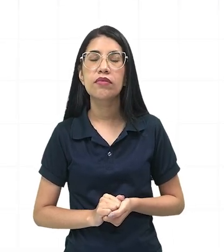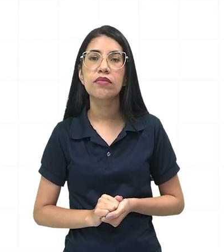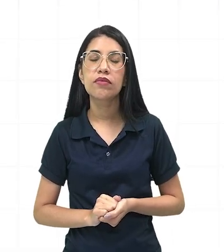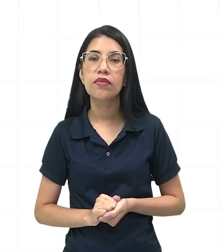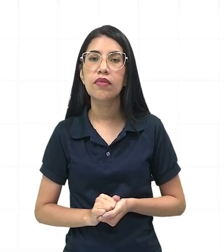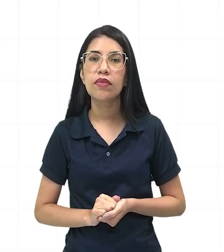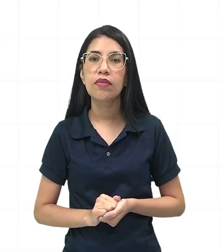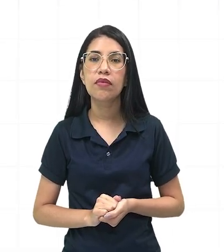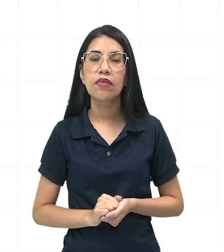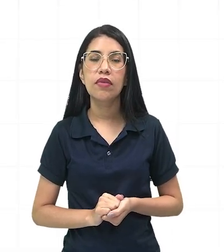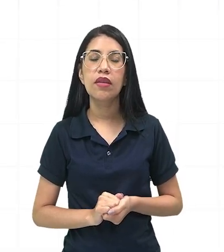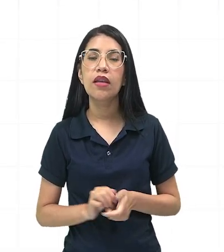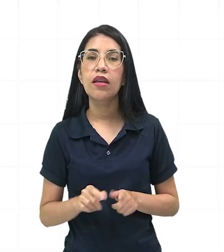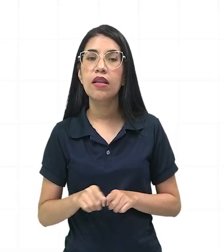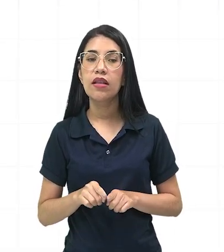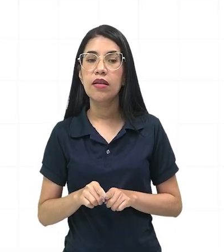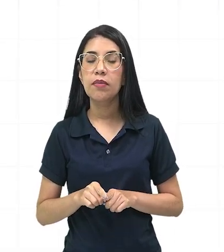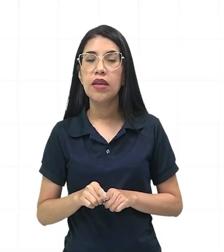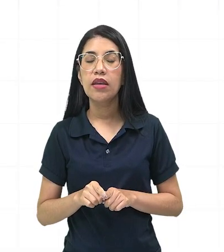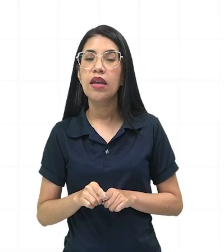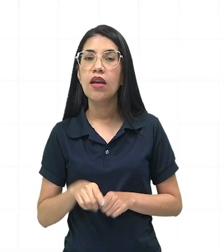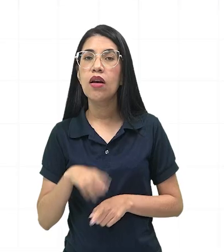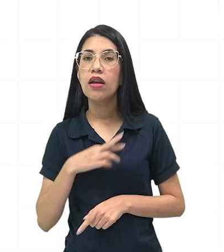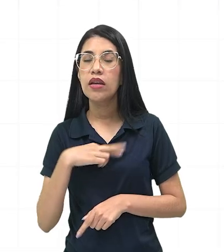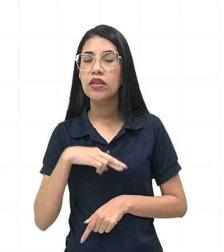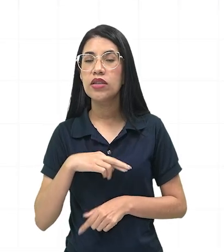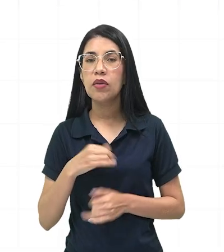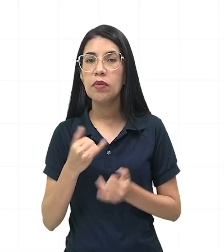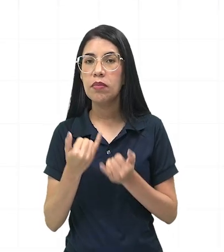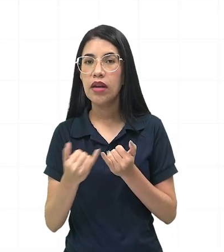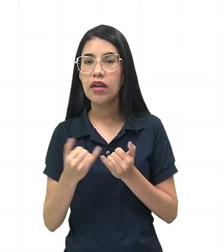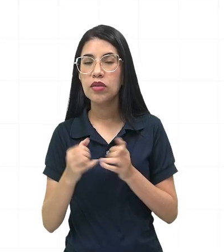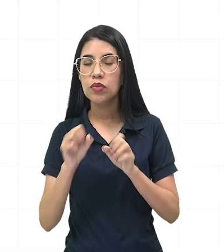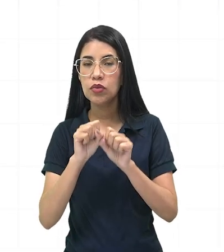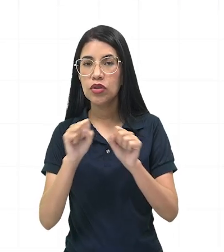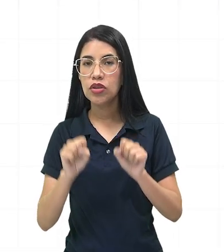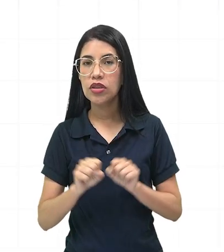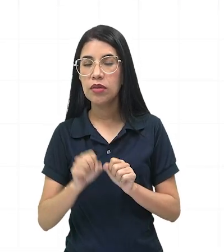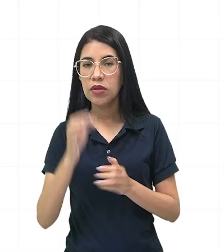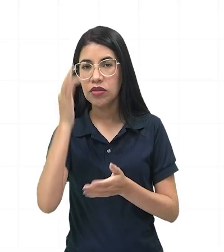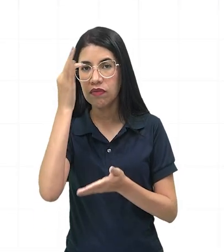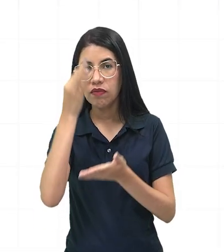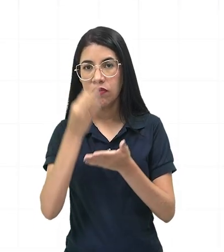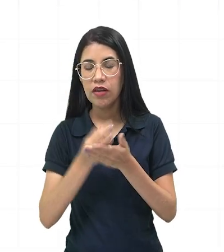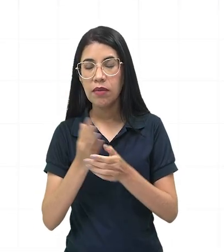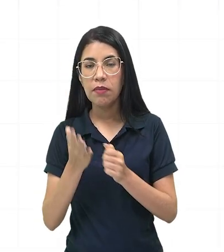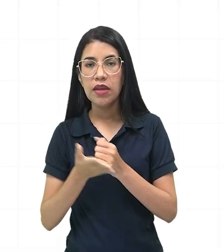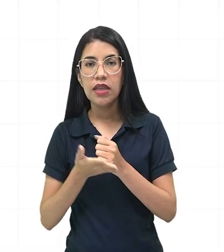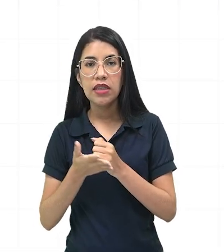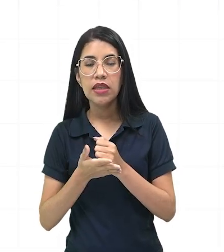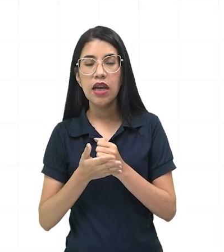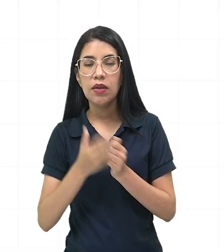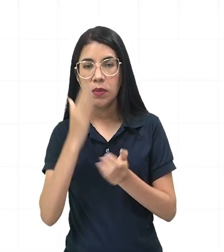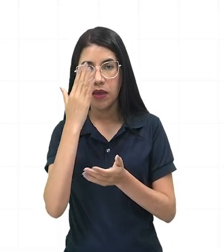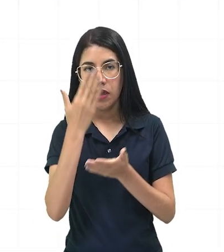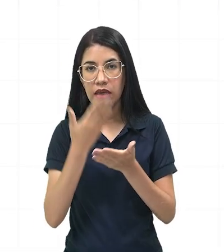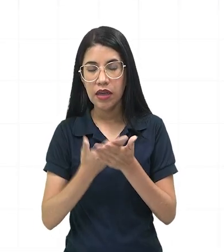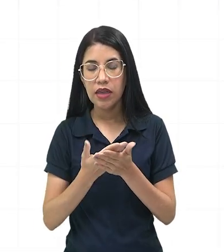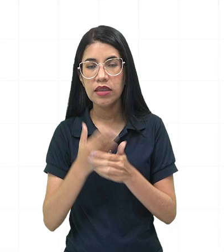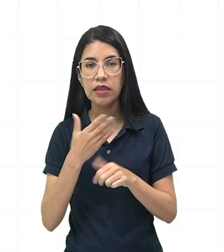a religião como um sistema de fé e adoração baseado em crenças e